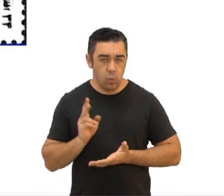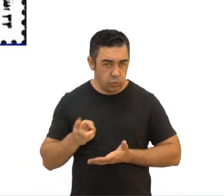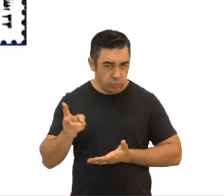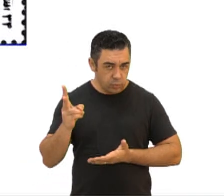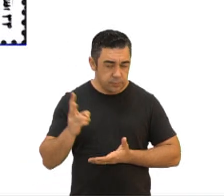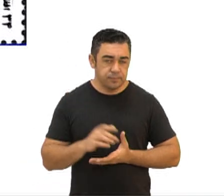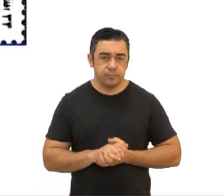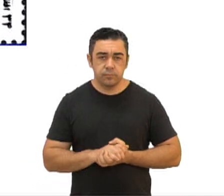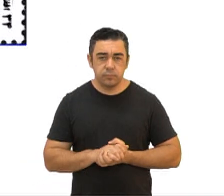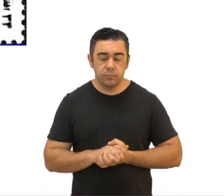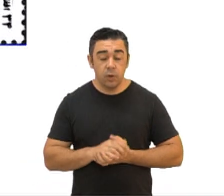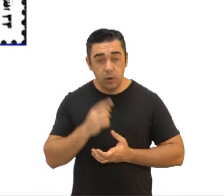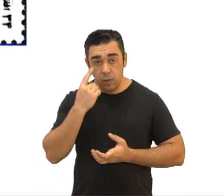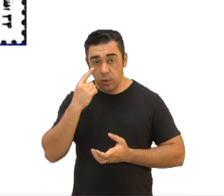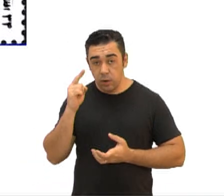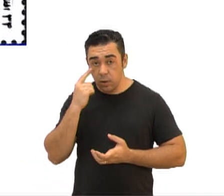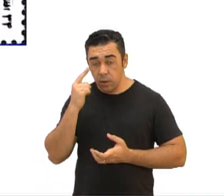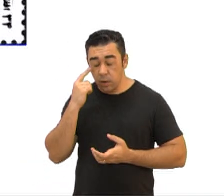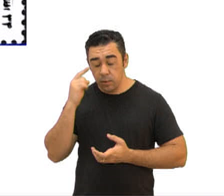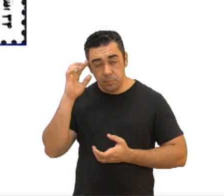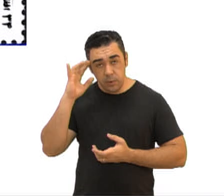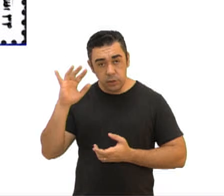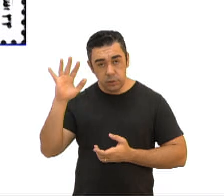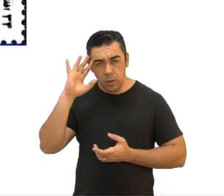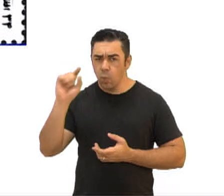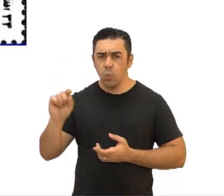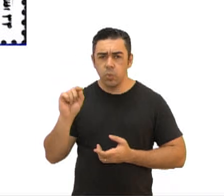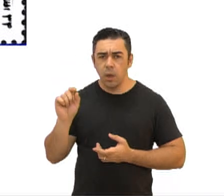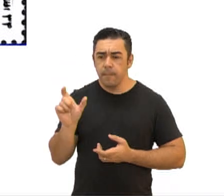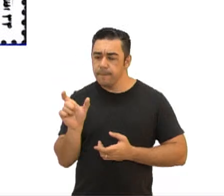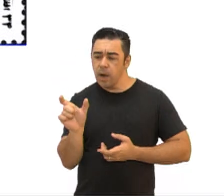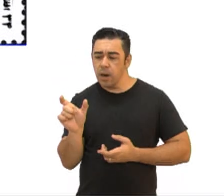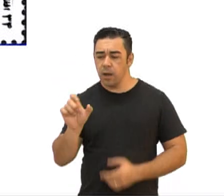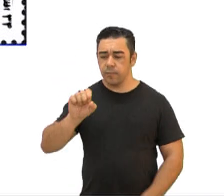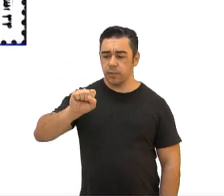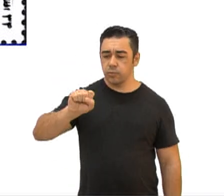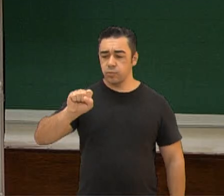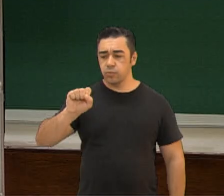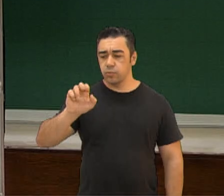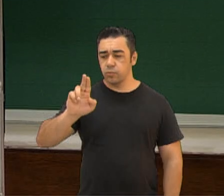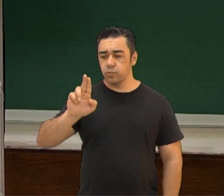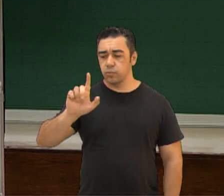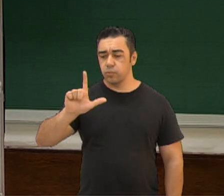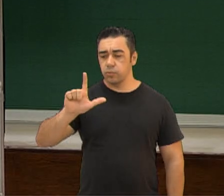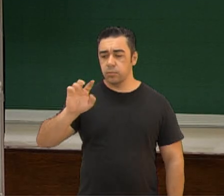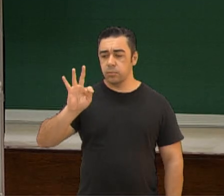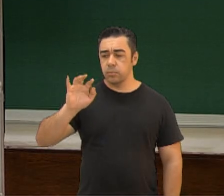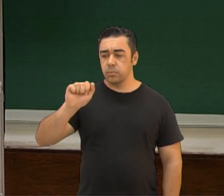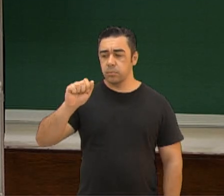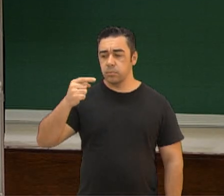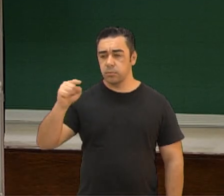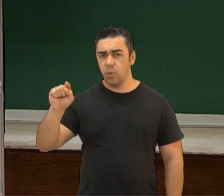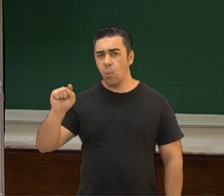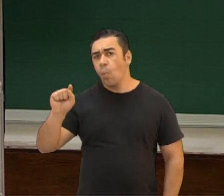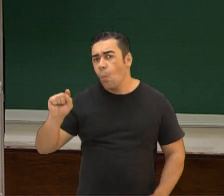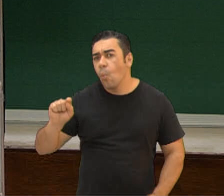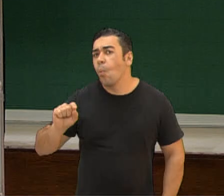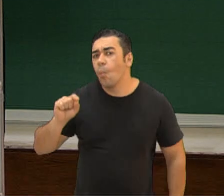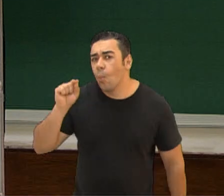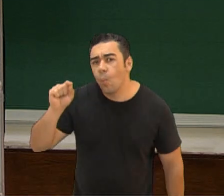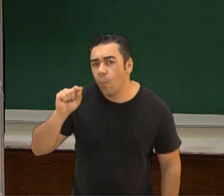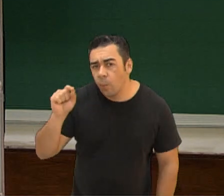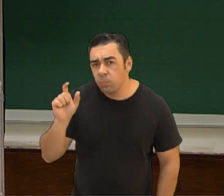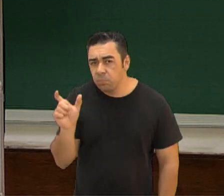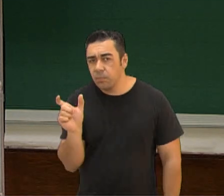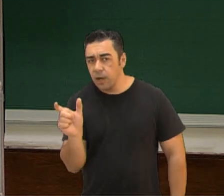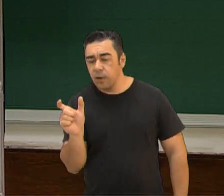Continuando aqui, vamos agora fazer uma reflexão sobre o que significa essa palavra sultão. Né? Que título da nobreza será